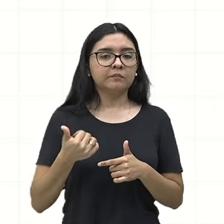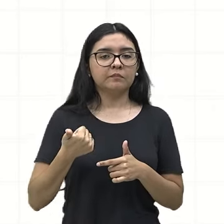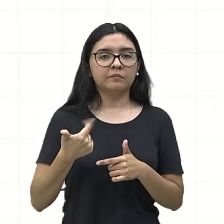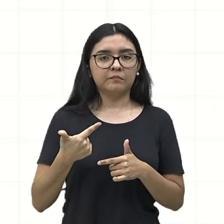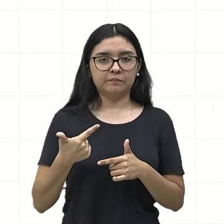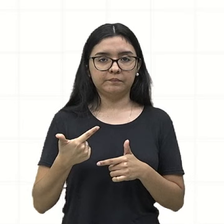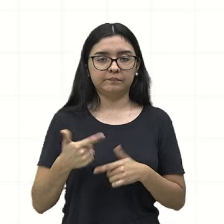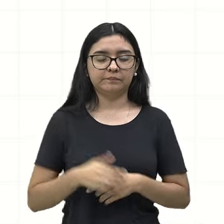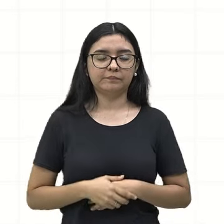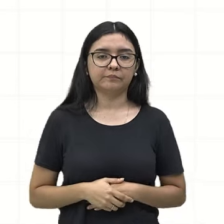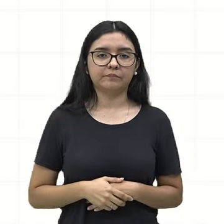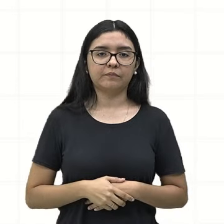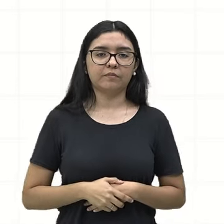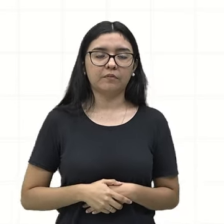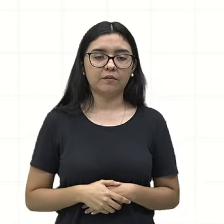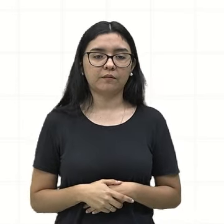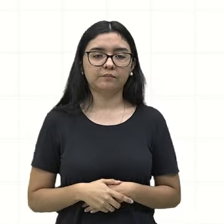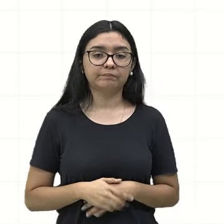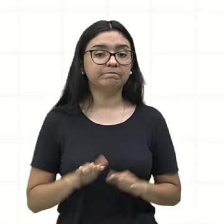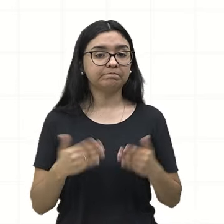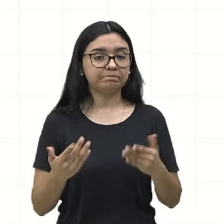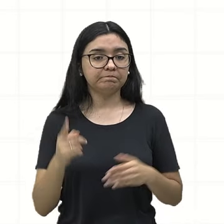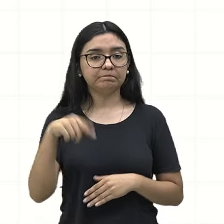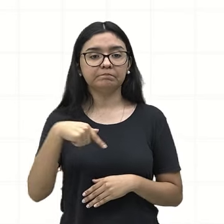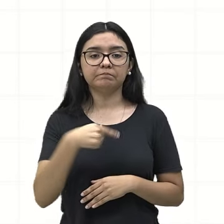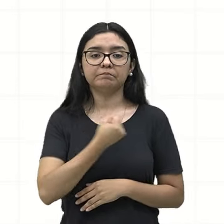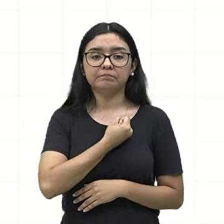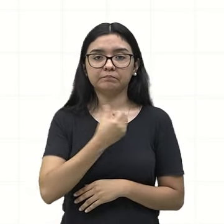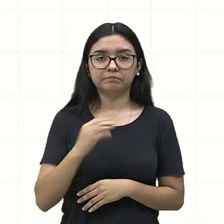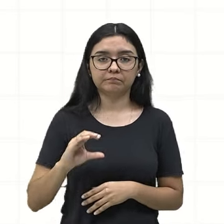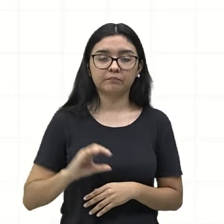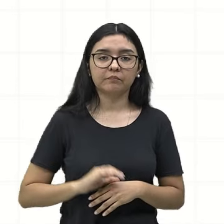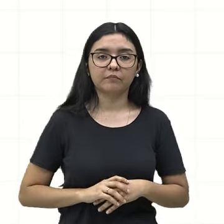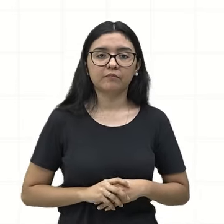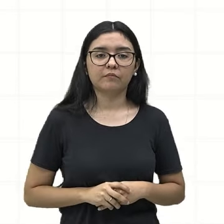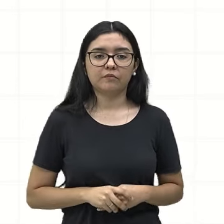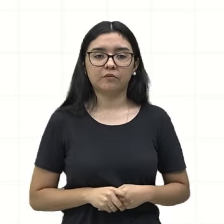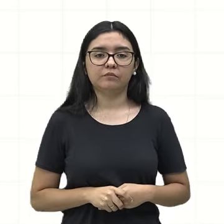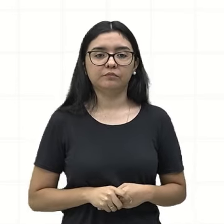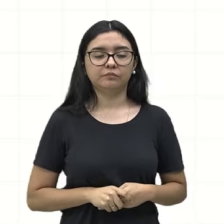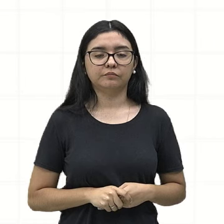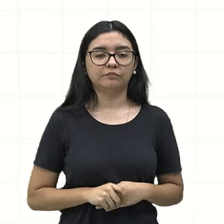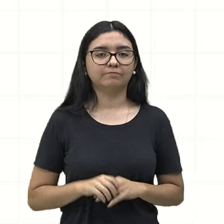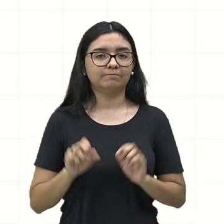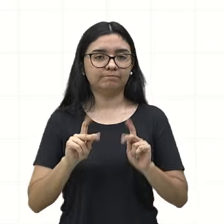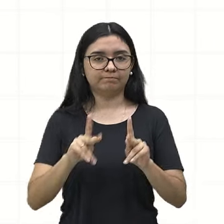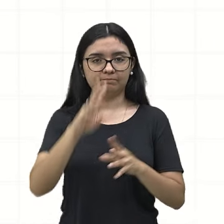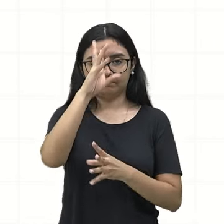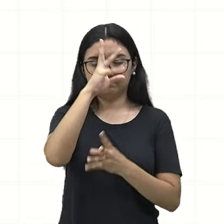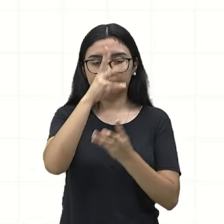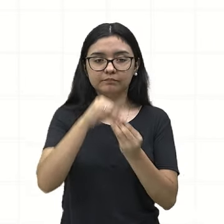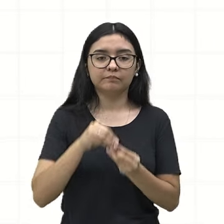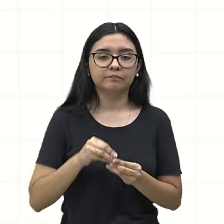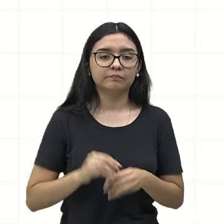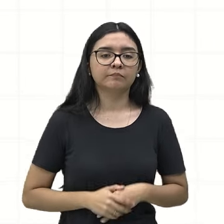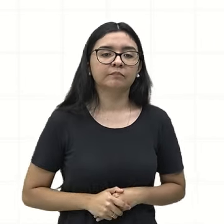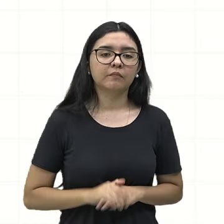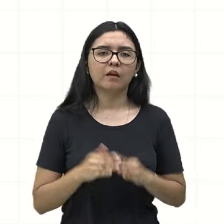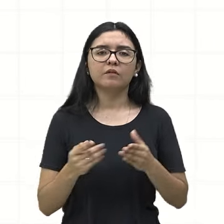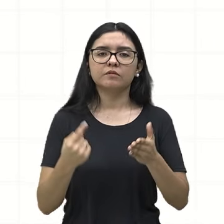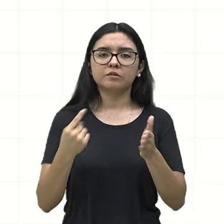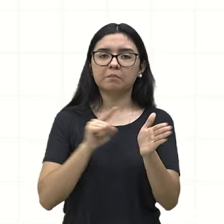e por 12. Então, ele é um número composto. Tá legal? Bom, pessoal, aí você poderia me